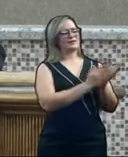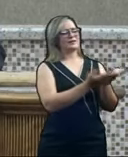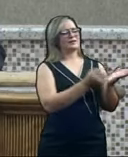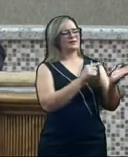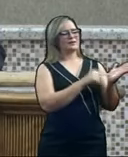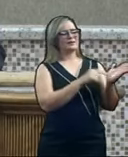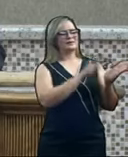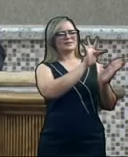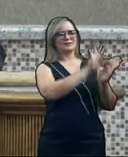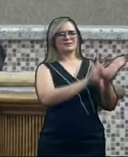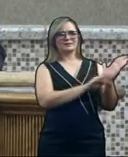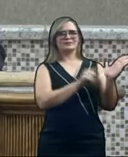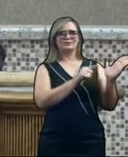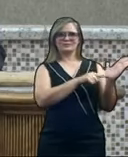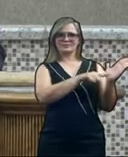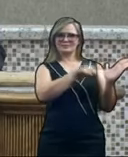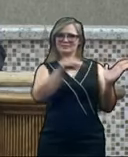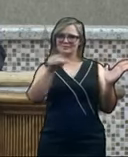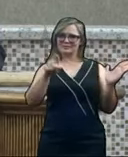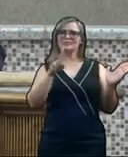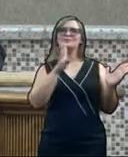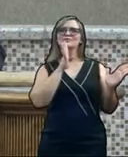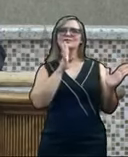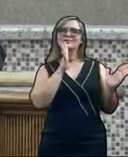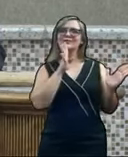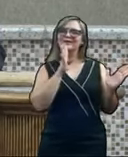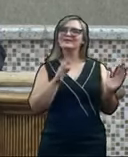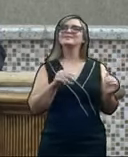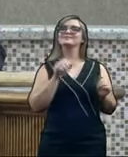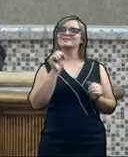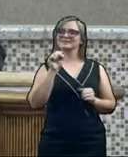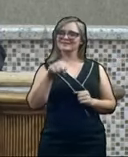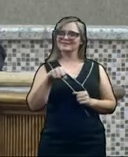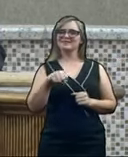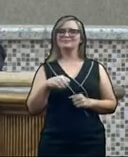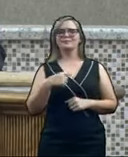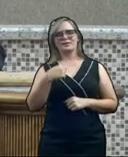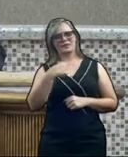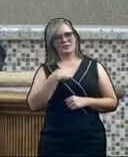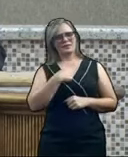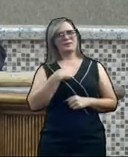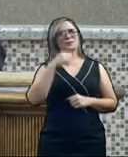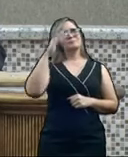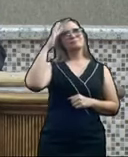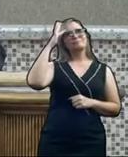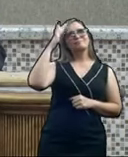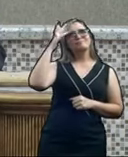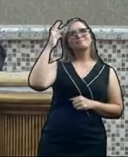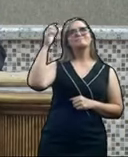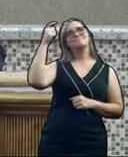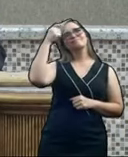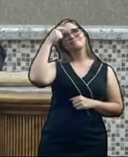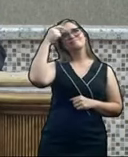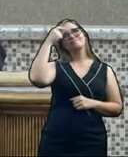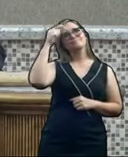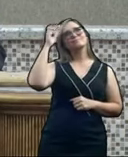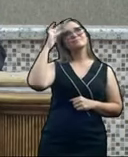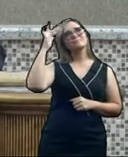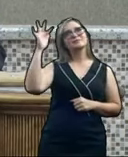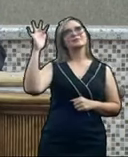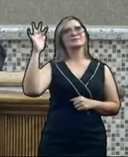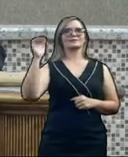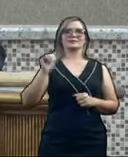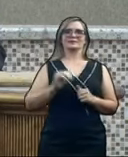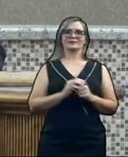e que eu venho refletindo muito sobre ele o quanto o Bispo disse que nós